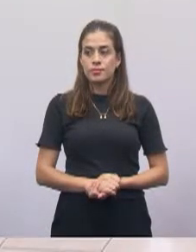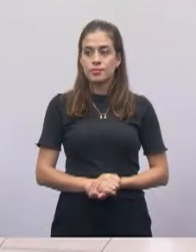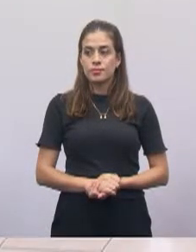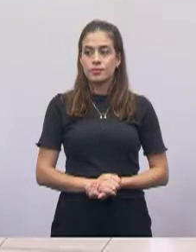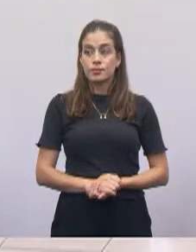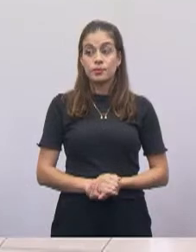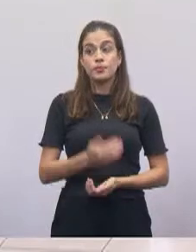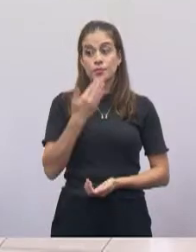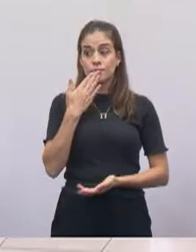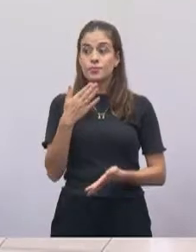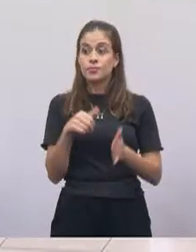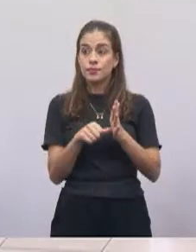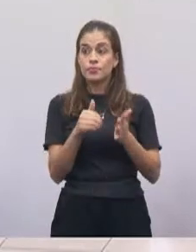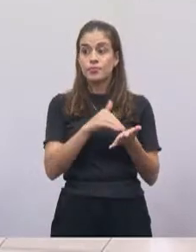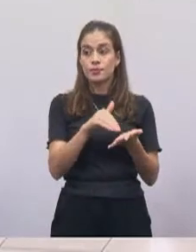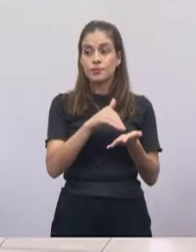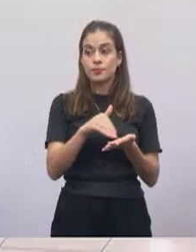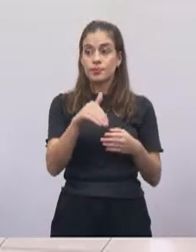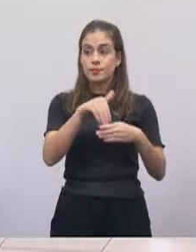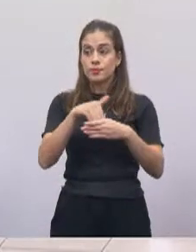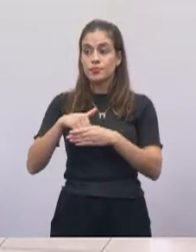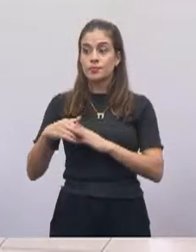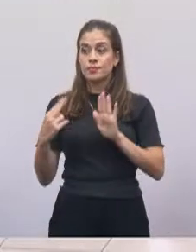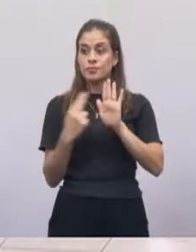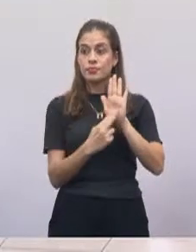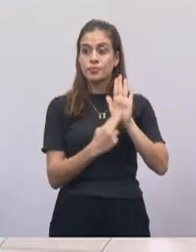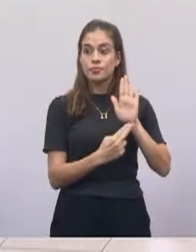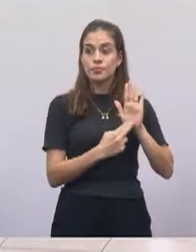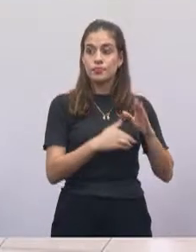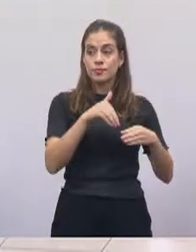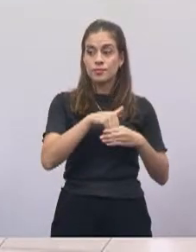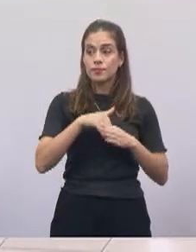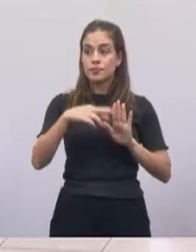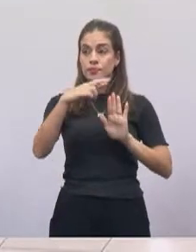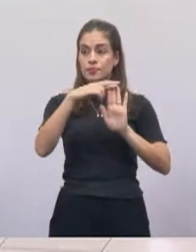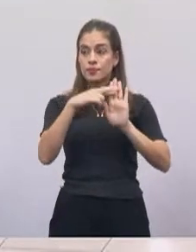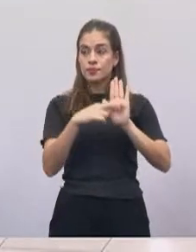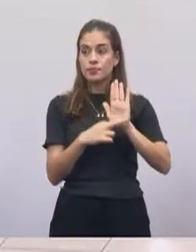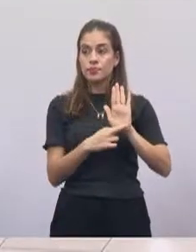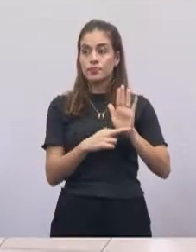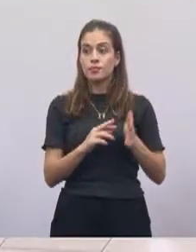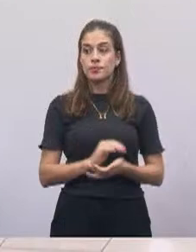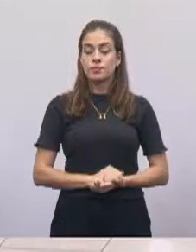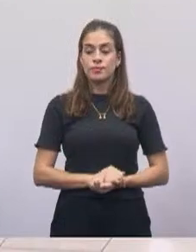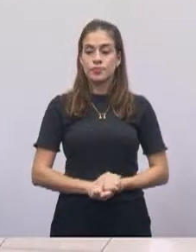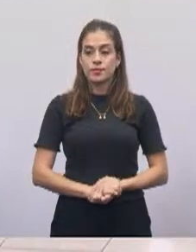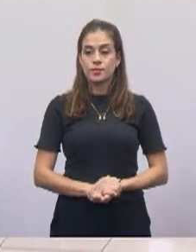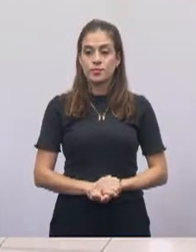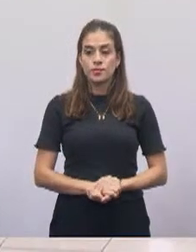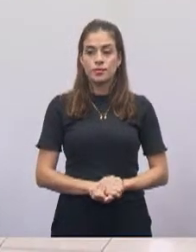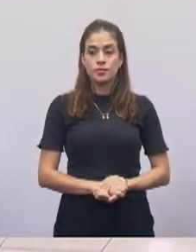Peço à primeira secretária que proceda à votação nominal do projeto na forma regimental.